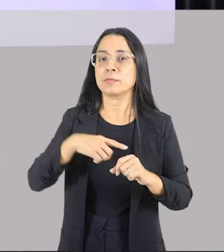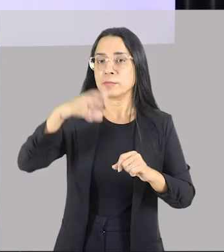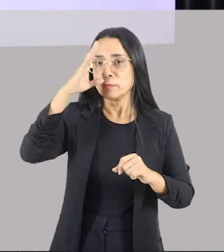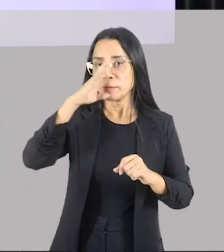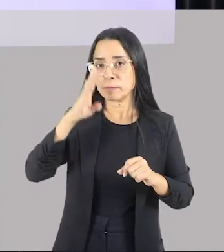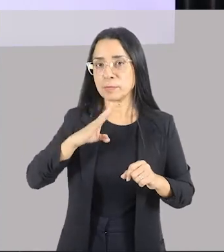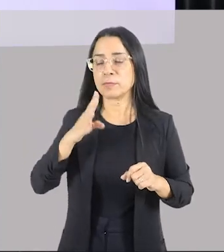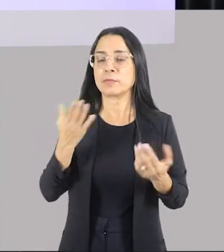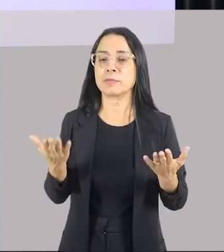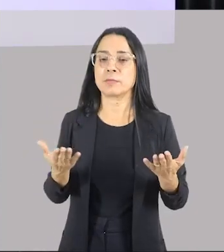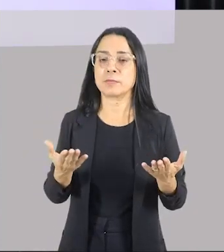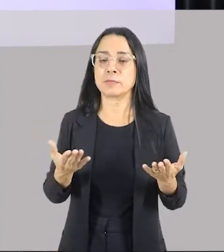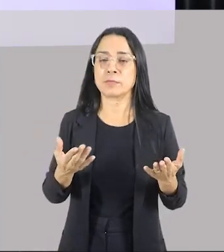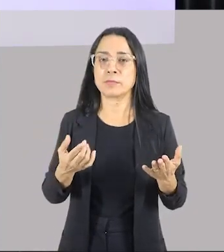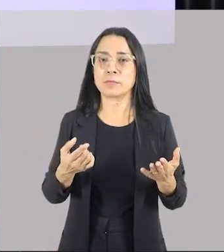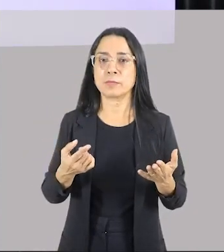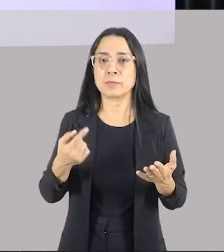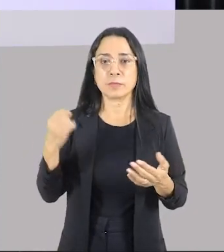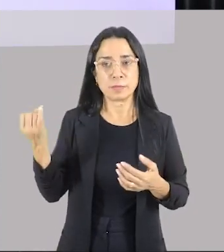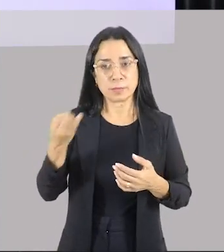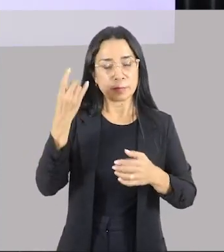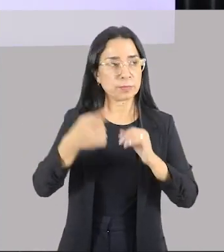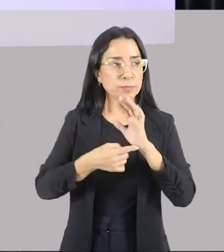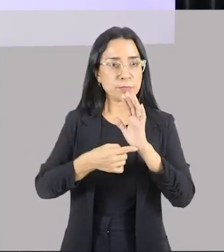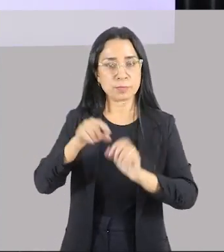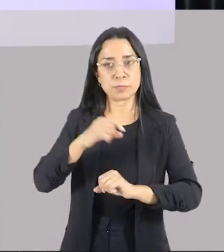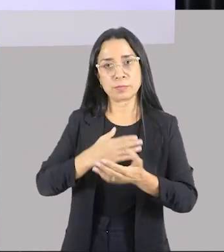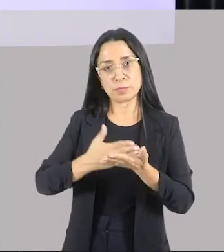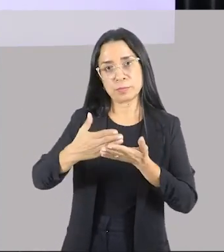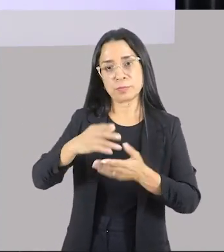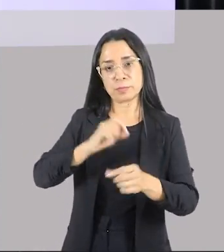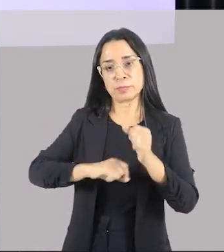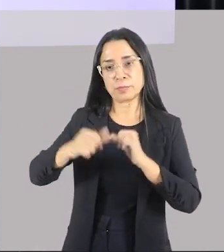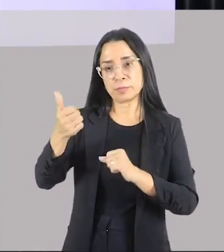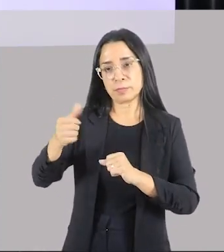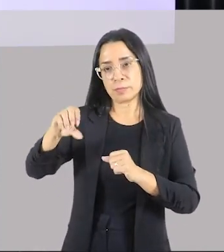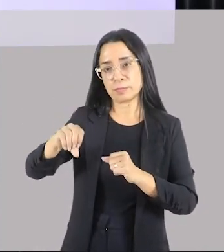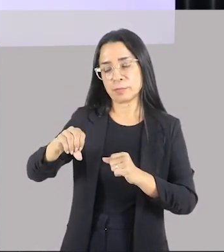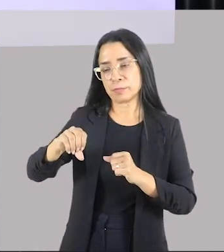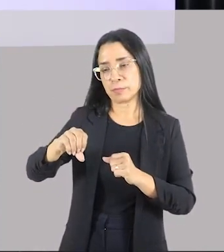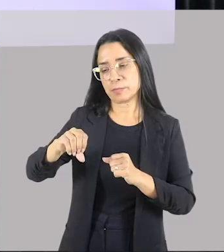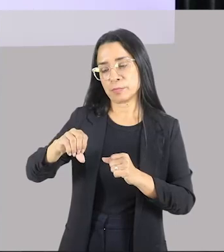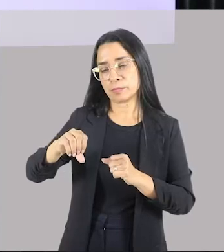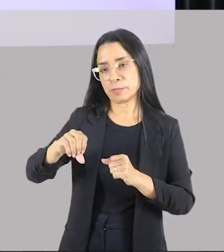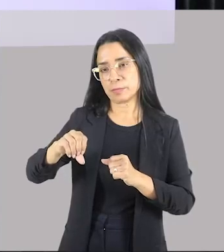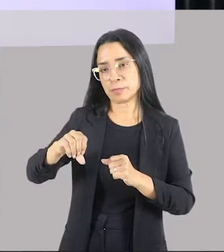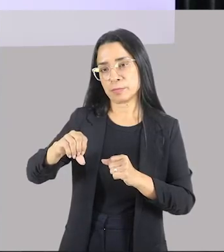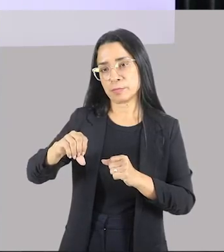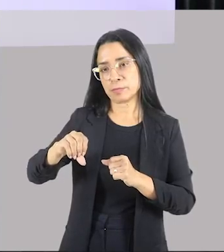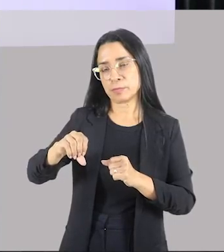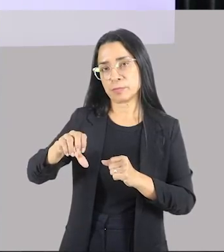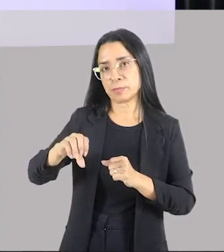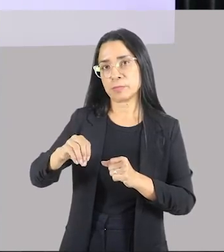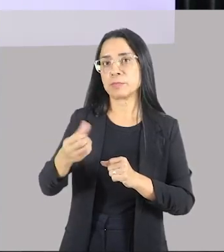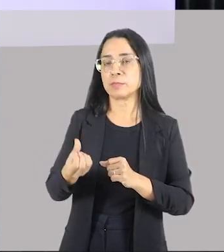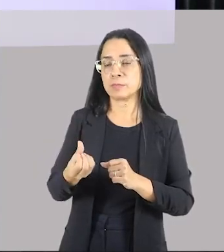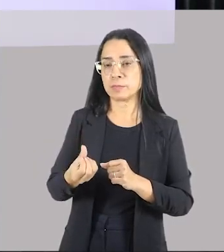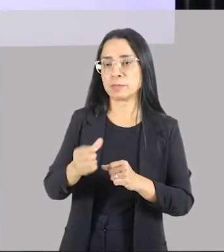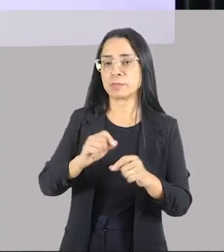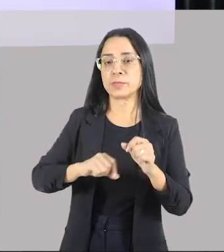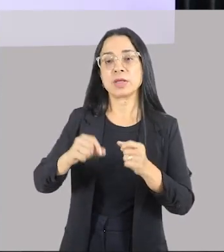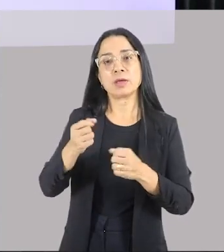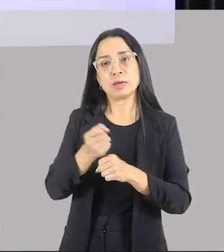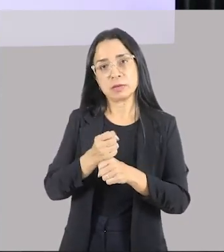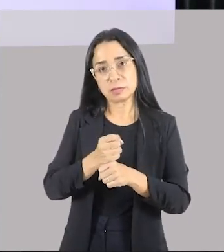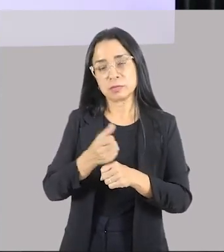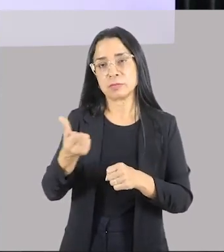gente pode perceber que, a partir de 1906, a partir de 1913, quando você tem os dois congressos, quando você lança o jornal, que está